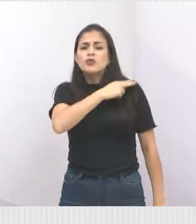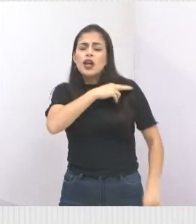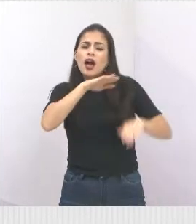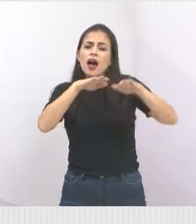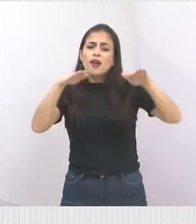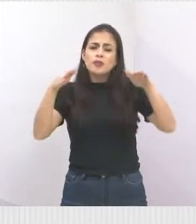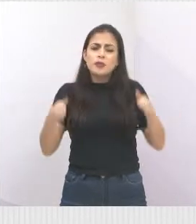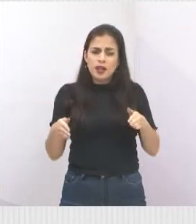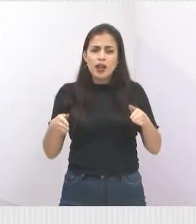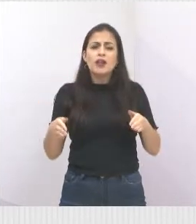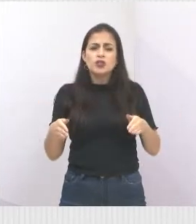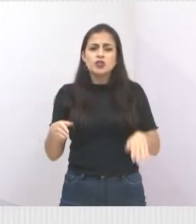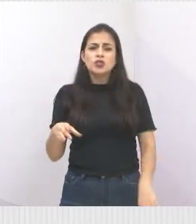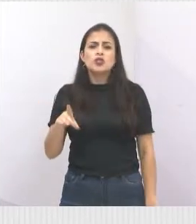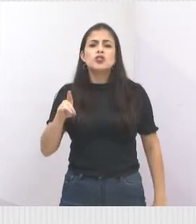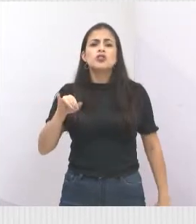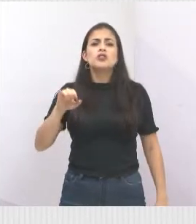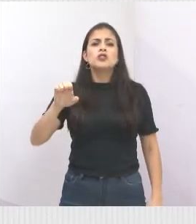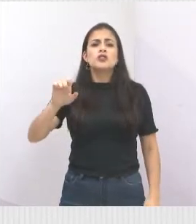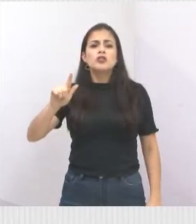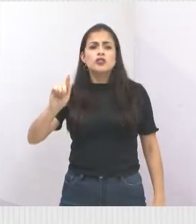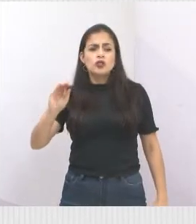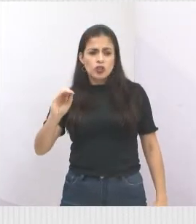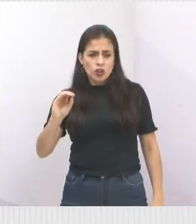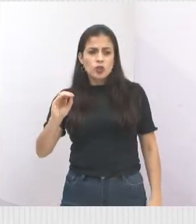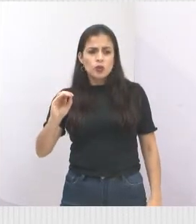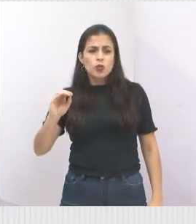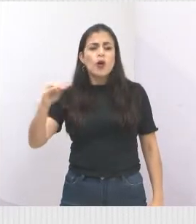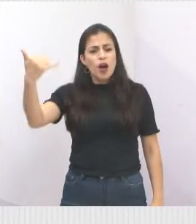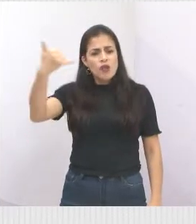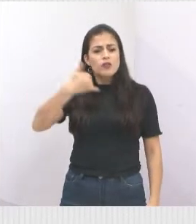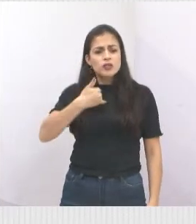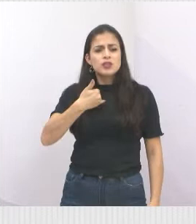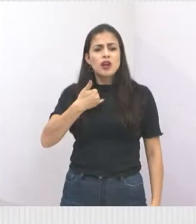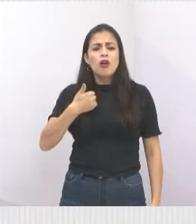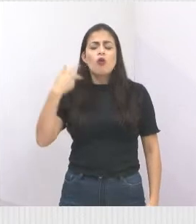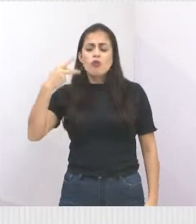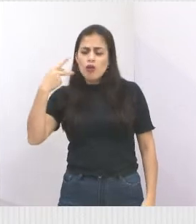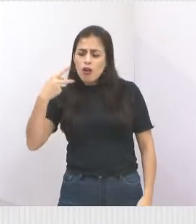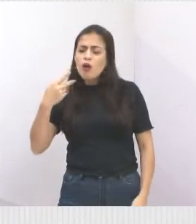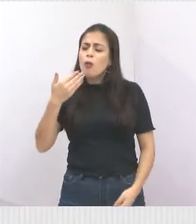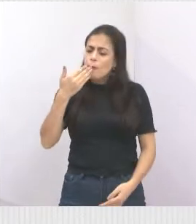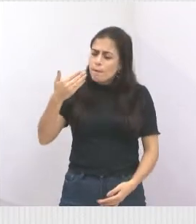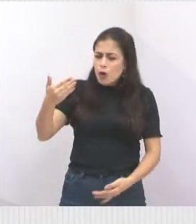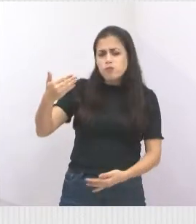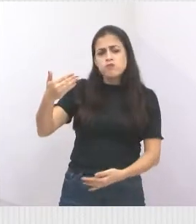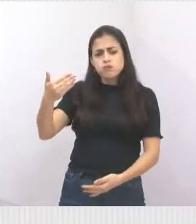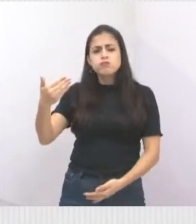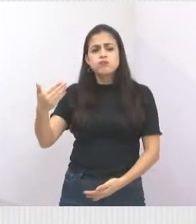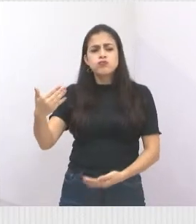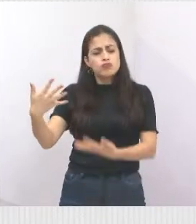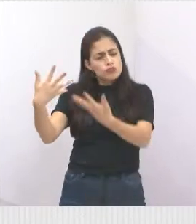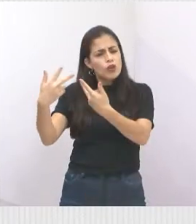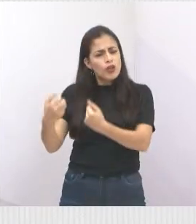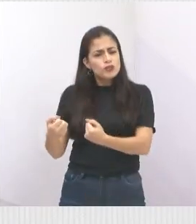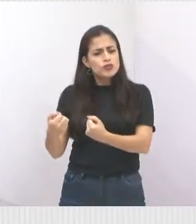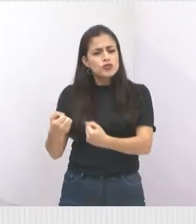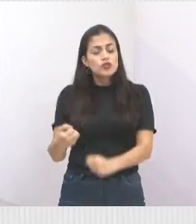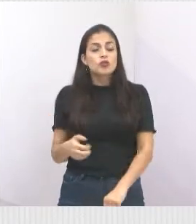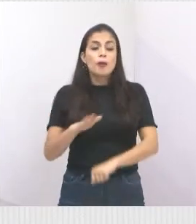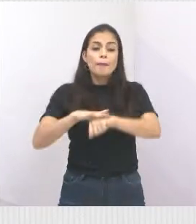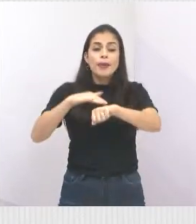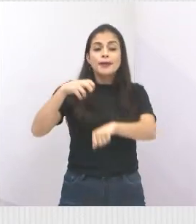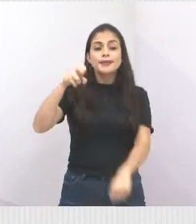deputado o Diego polachini falando Vereador mais um pedido foi atendido então mais